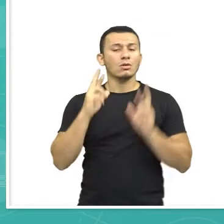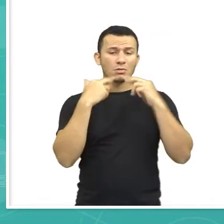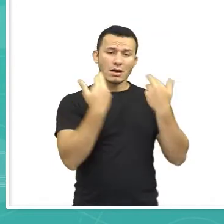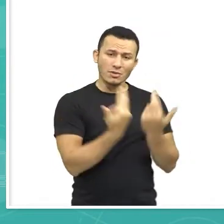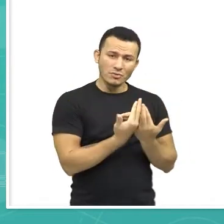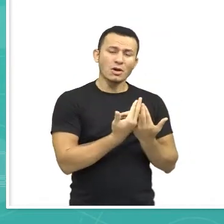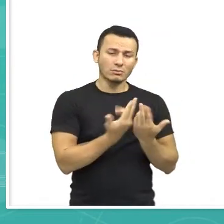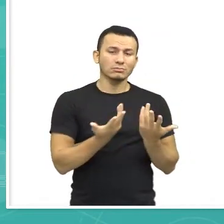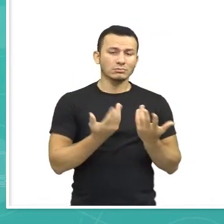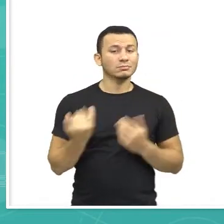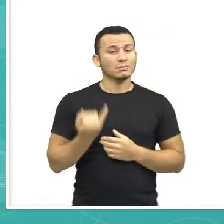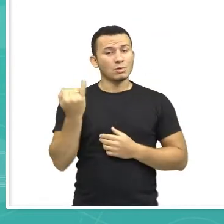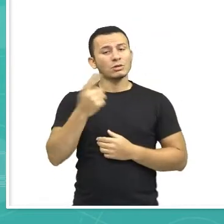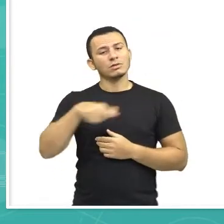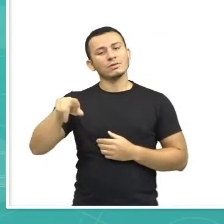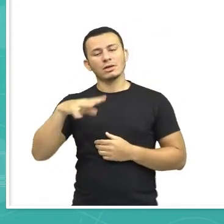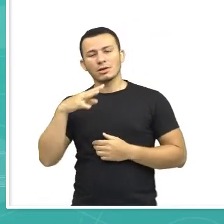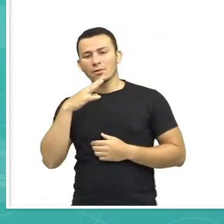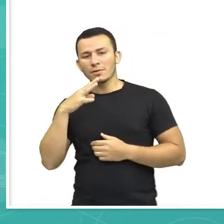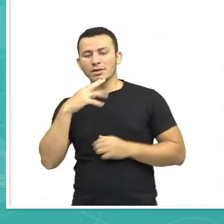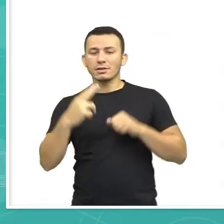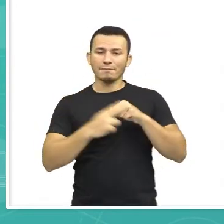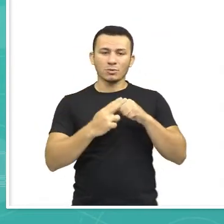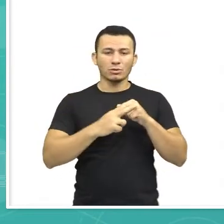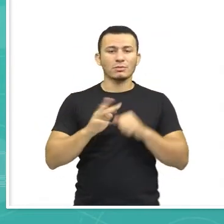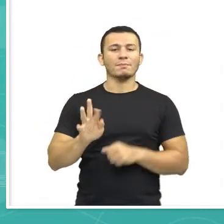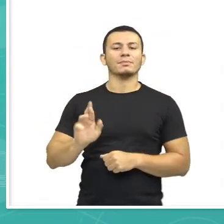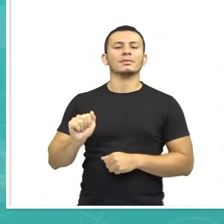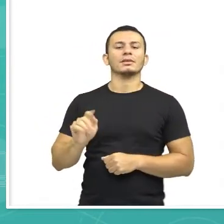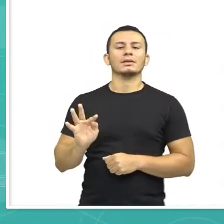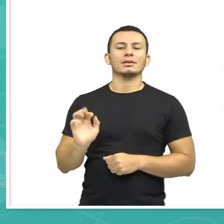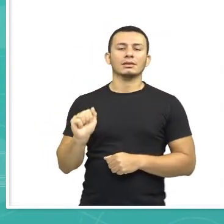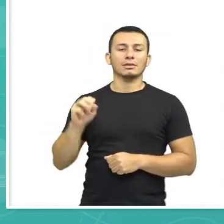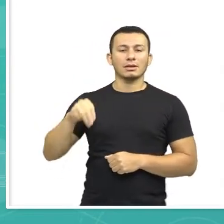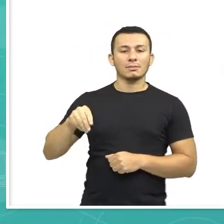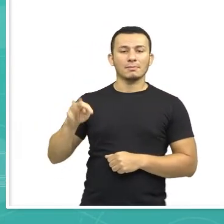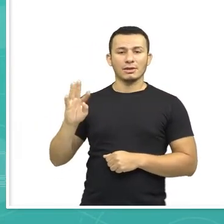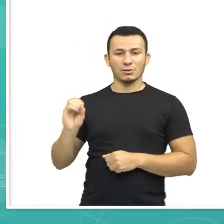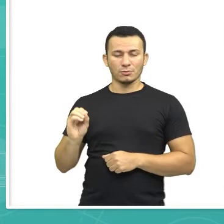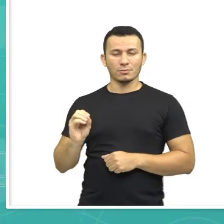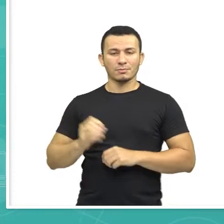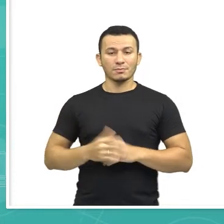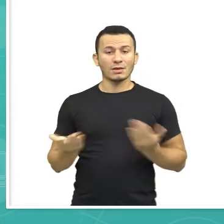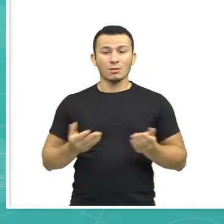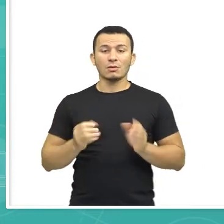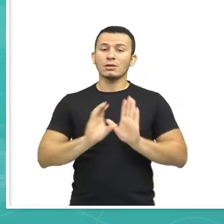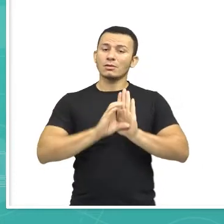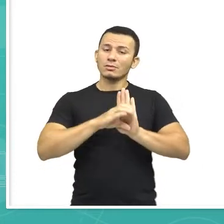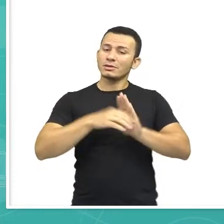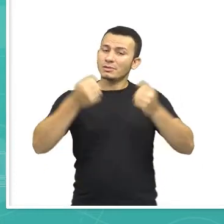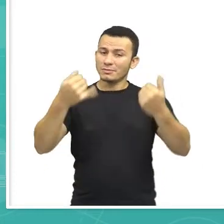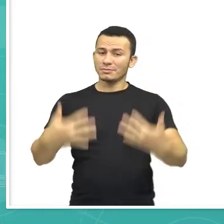Então é importante que você saiba esses pronomes de tratamento, ok? Vamos lá, vamos conceituar o pronome de tratamento? São